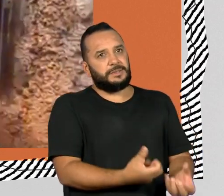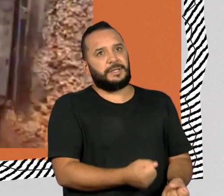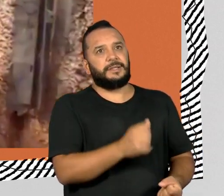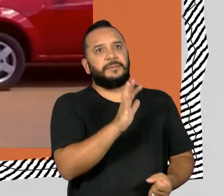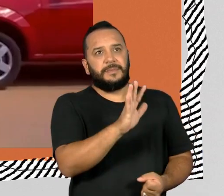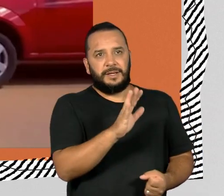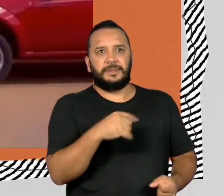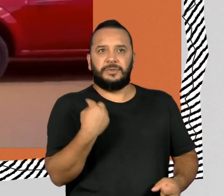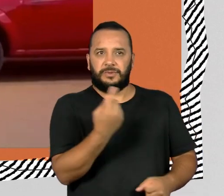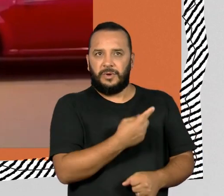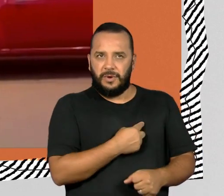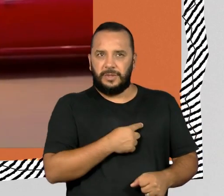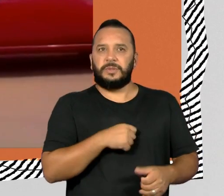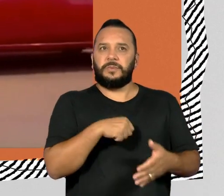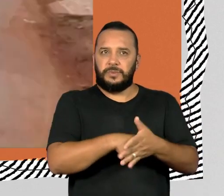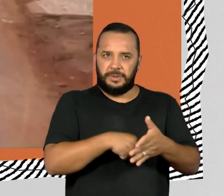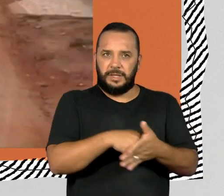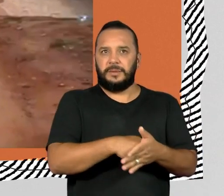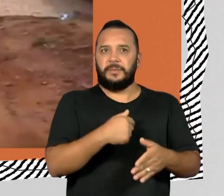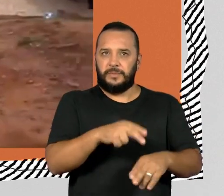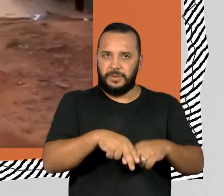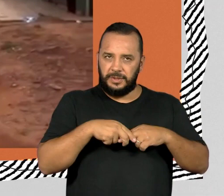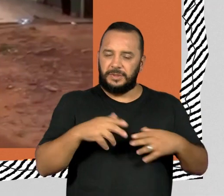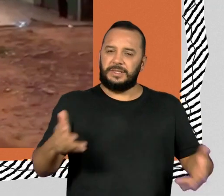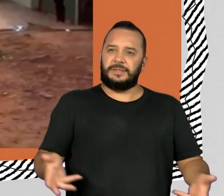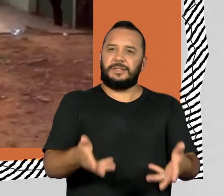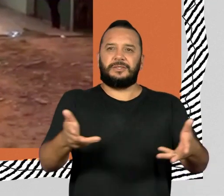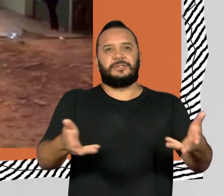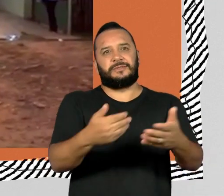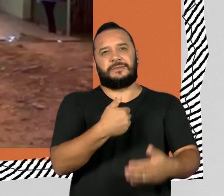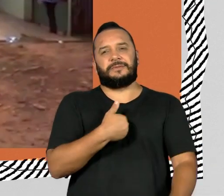estão buscando. E é isso que me incentiva.